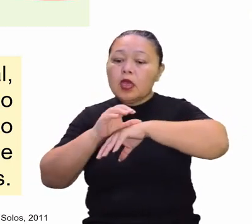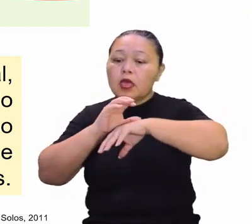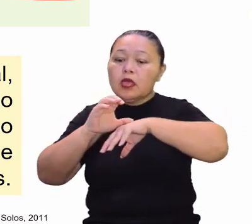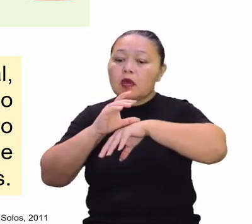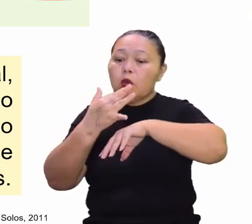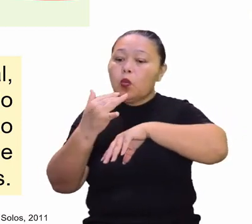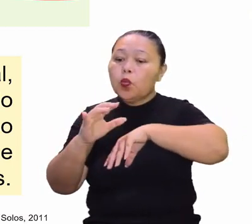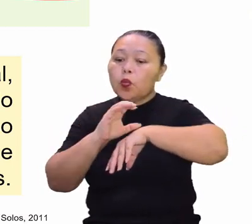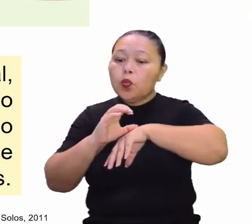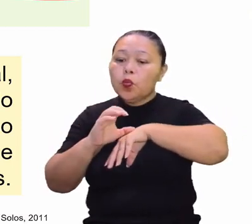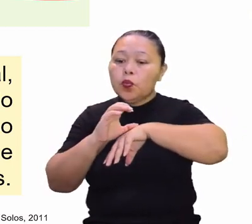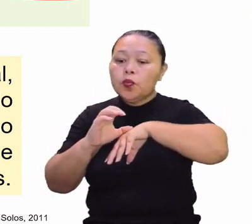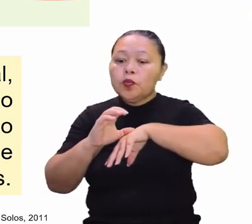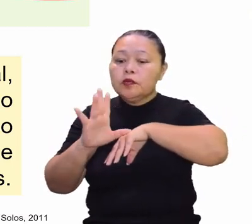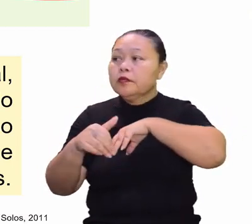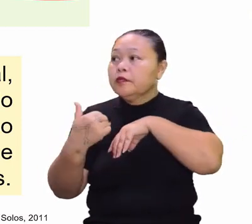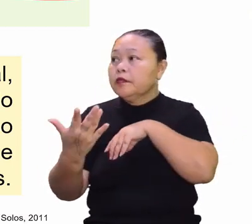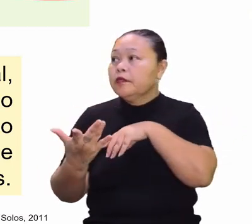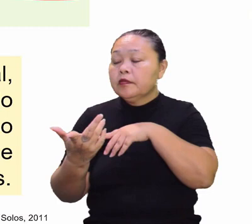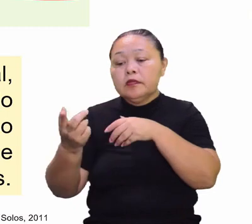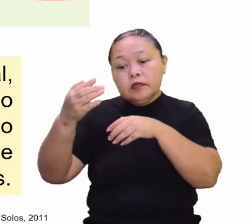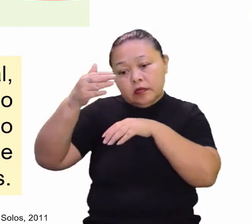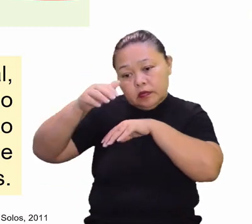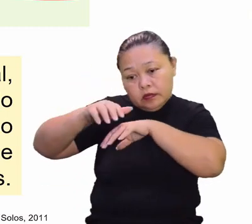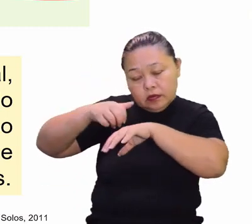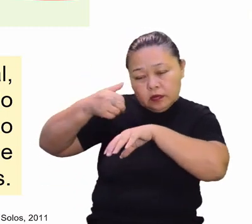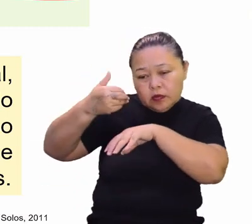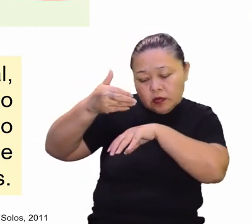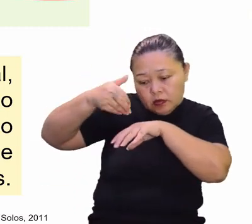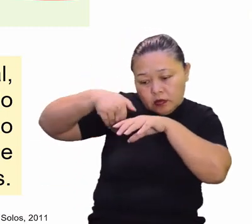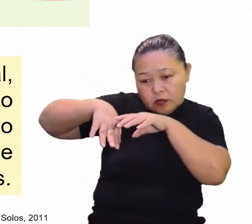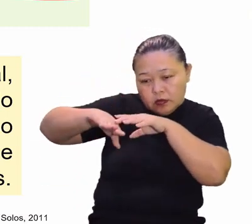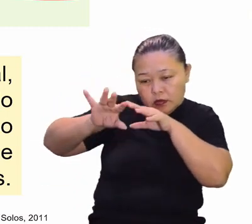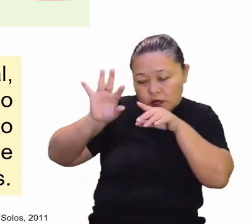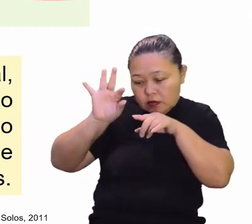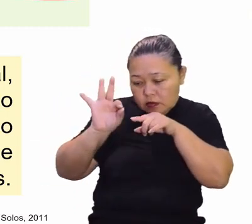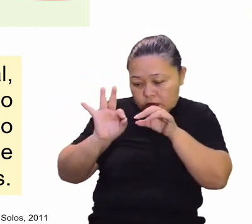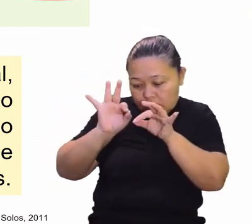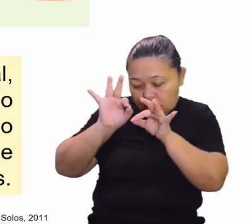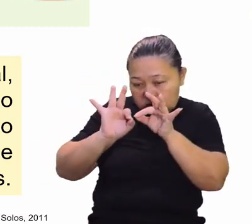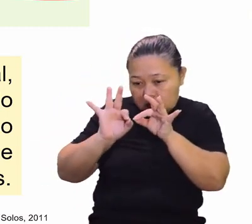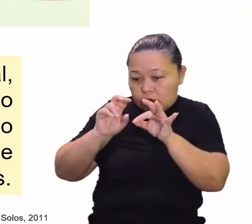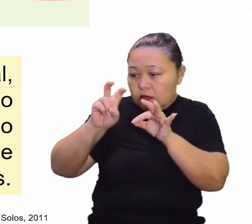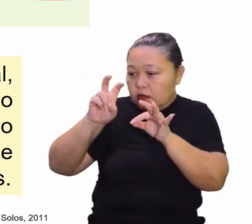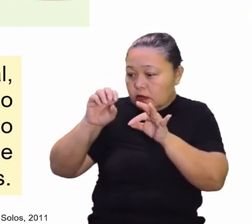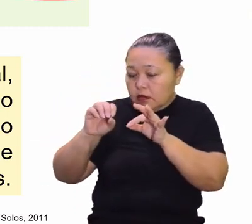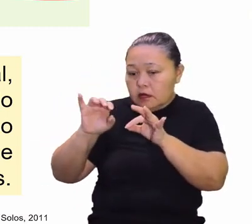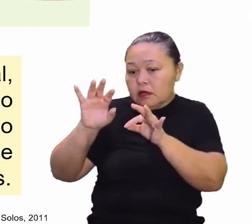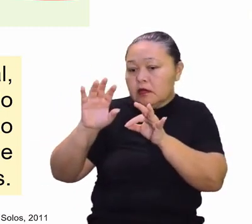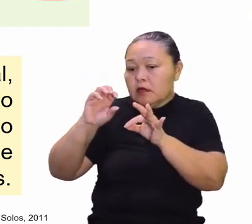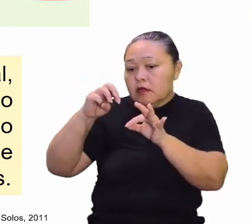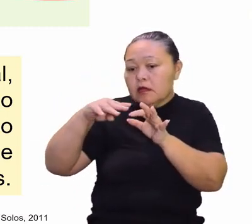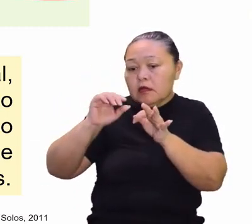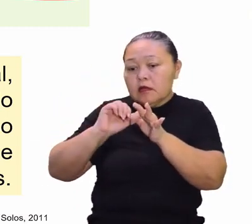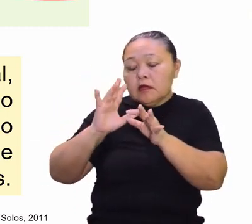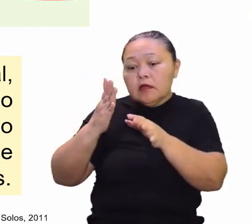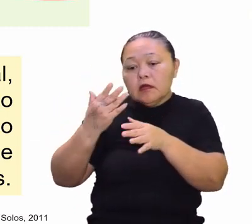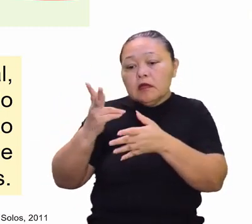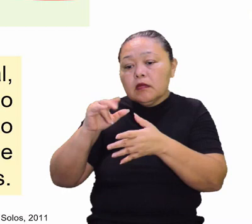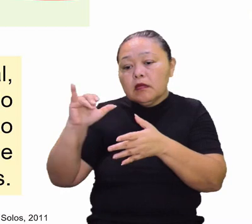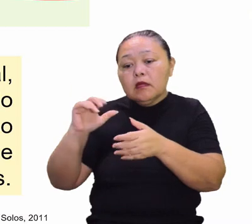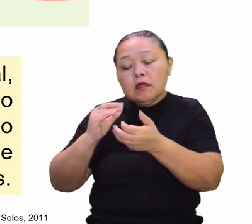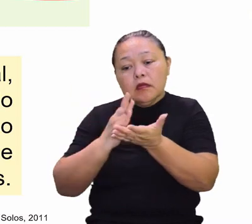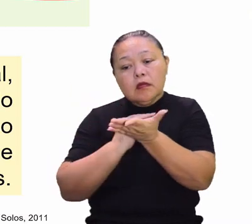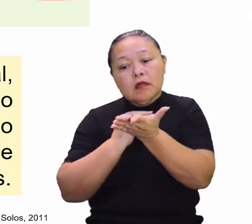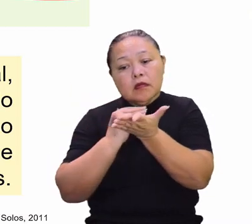cinzento. Exato. É isso? Aí você cava um pouco, só em poucos centímetros, só 50 centímetros, você já vai